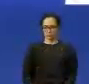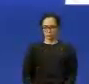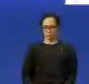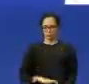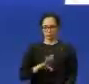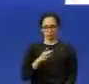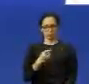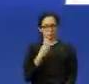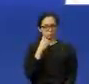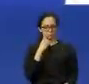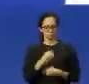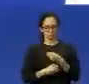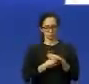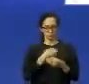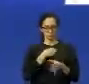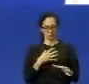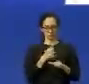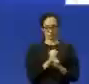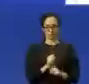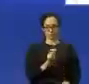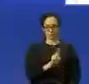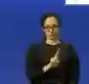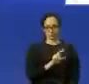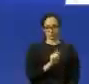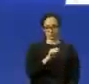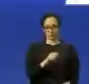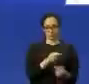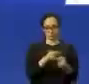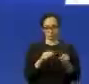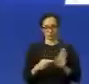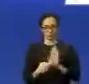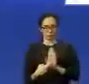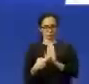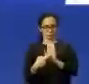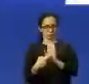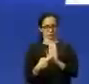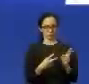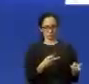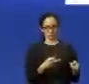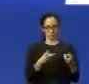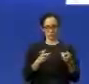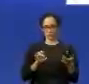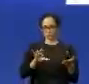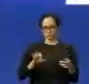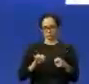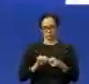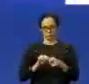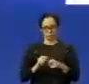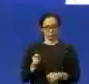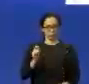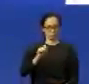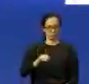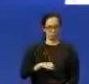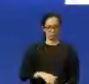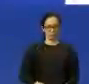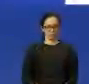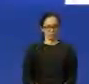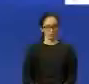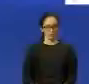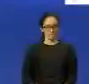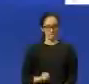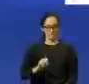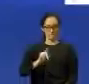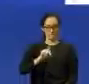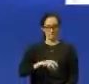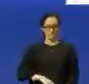E ele pede a forma geométrica da superfície que os arestas estão representados na figura 2. É só reconhecimento da figura, certo? Isso aí é um prisma triangular regular, né? Então,